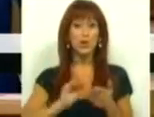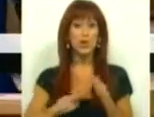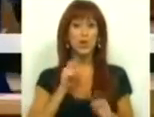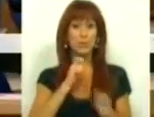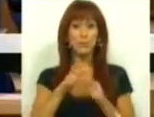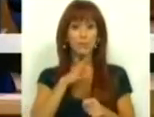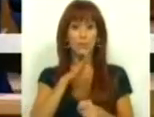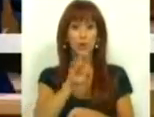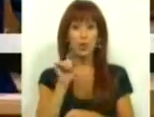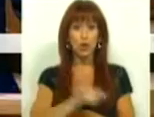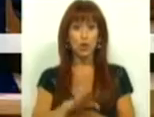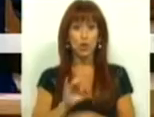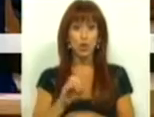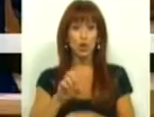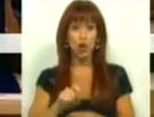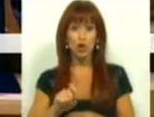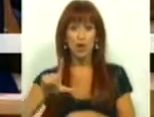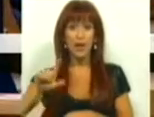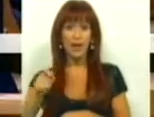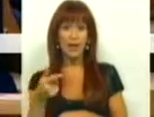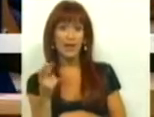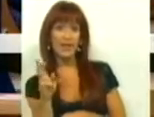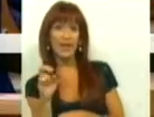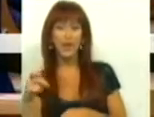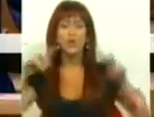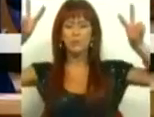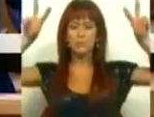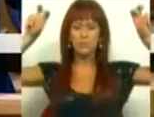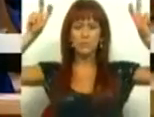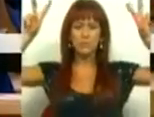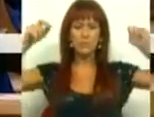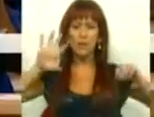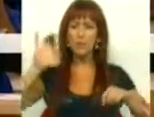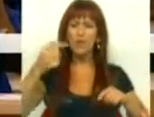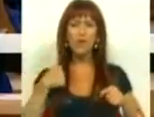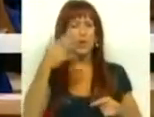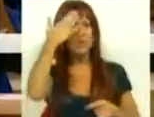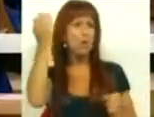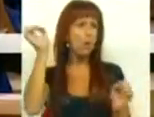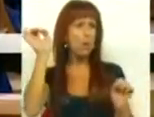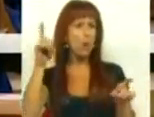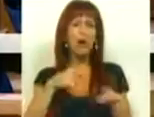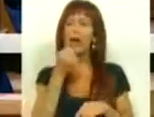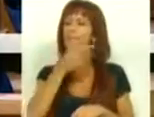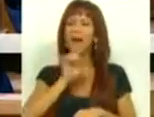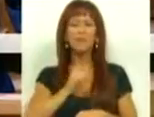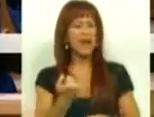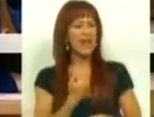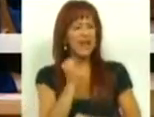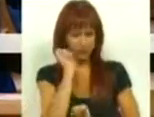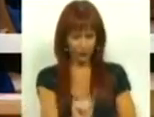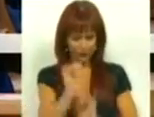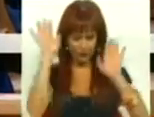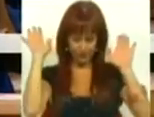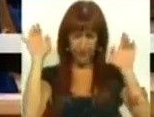e jornalista José Jorge Letria que, e passo a citar, um país sem memória perde a sua